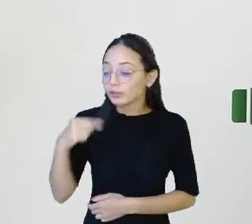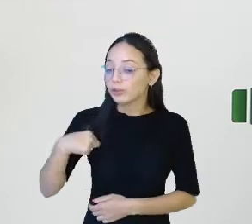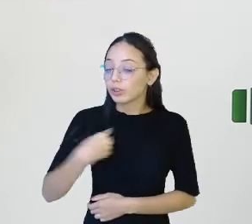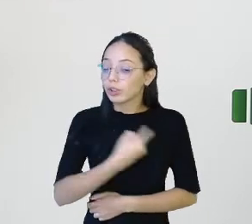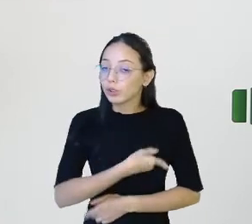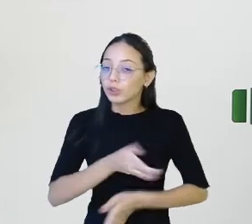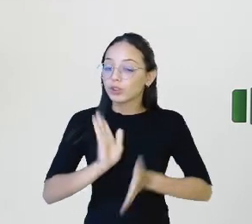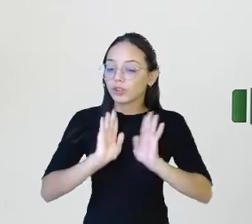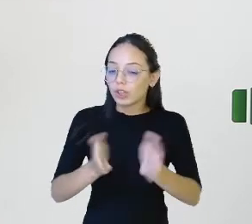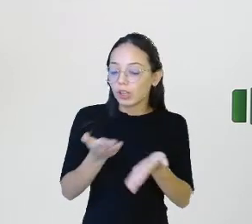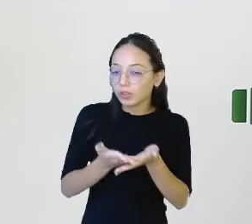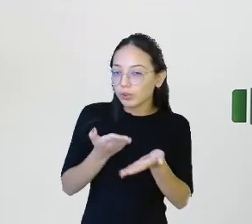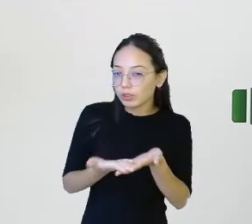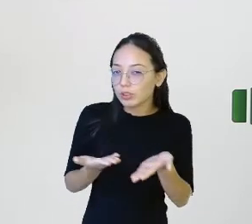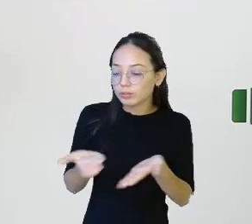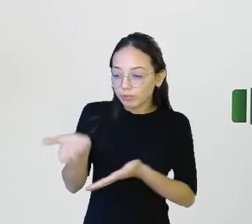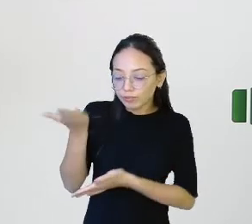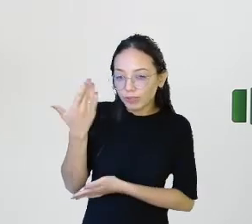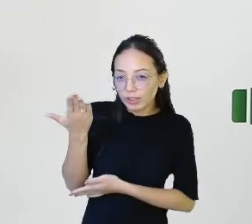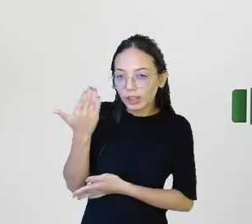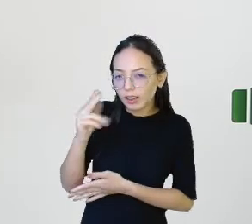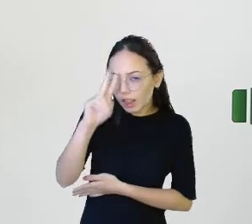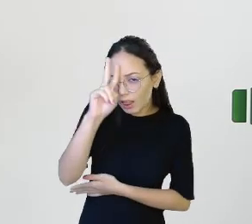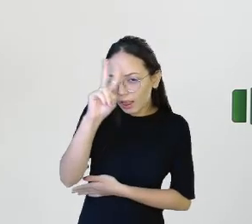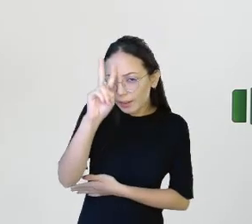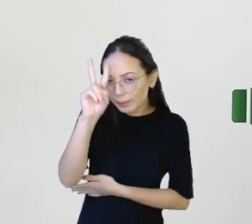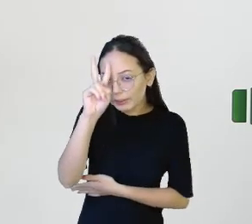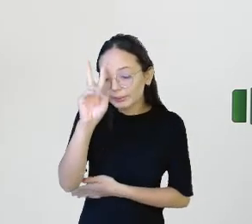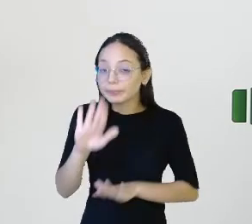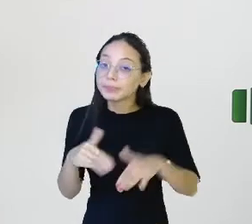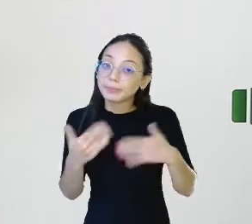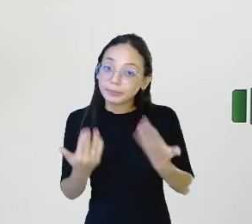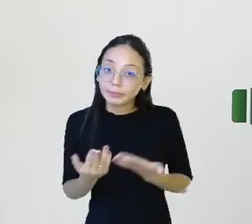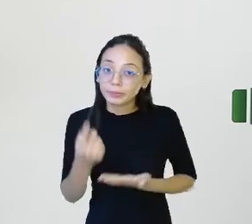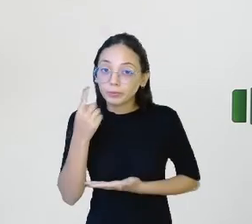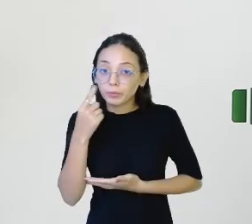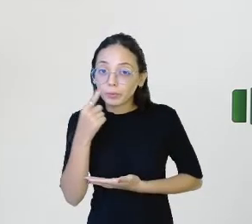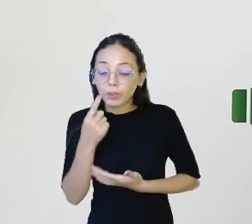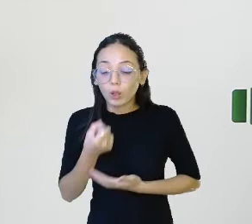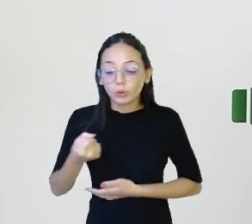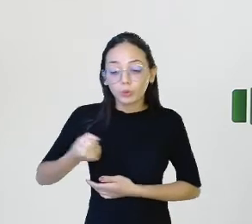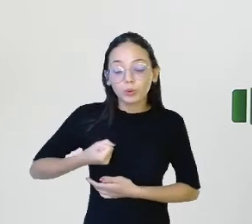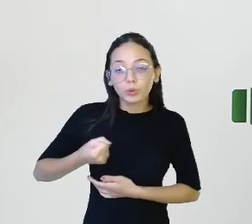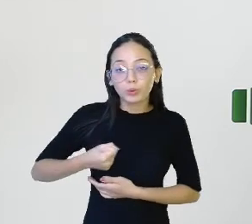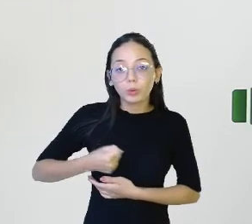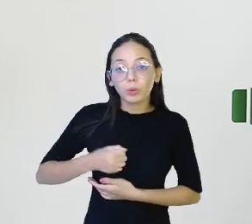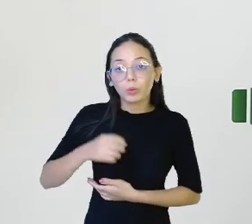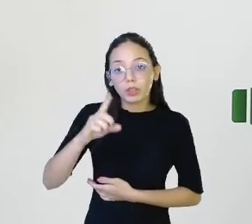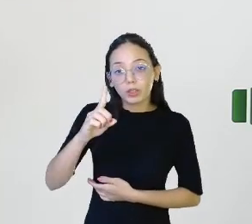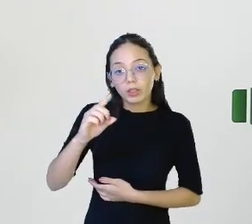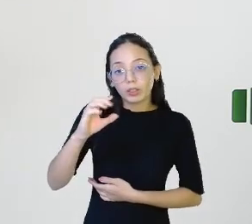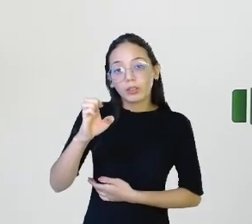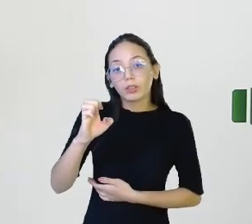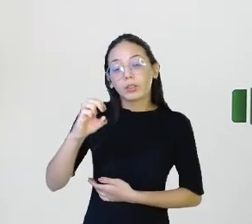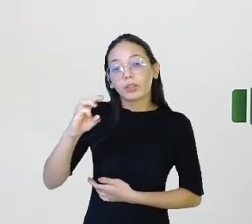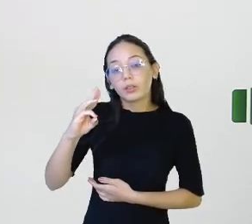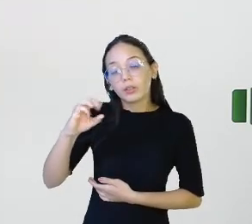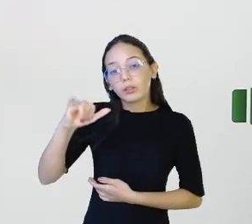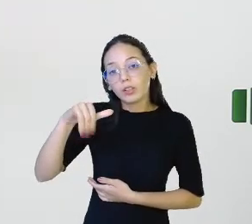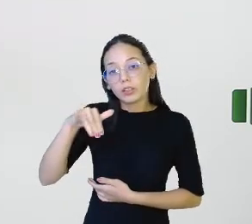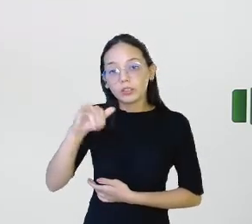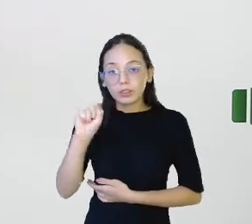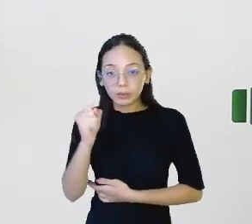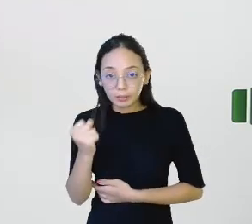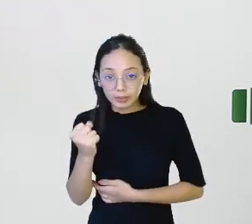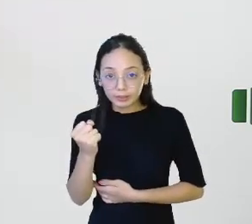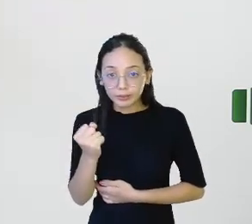trabalhou em aulas anteriores, você se lembra? Nós vamos trabalhar sobre os números decimais. Isso mesmo,